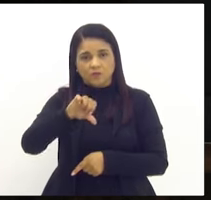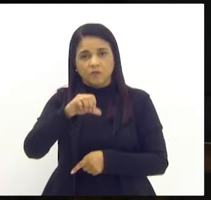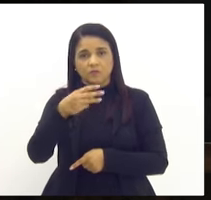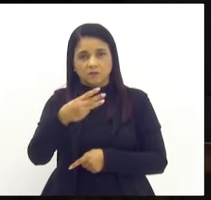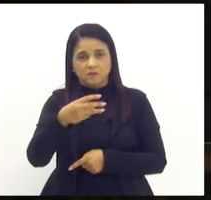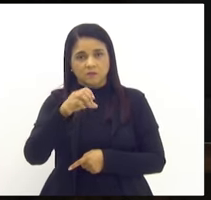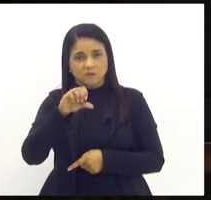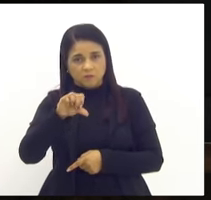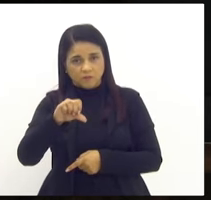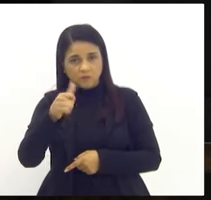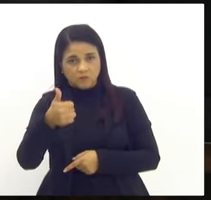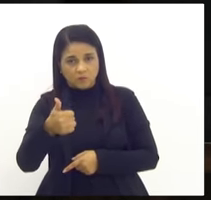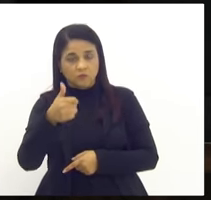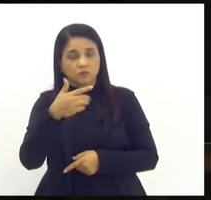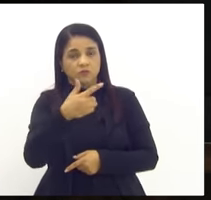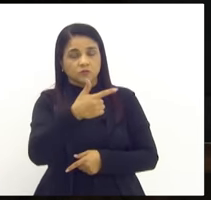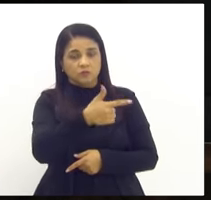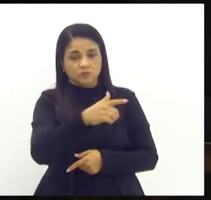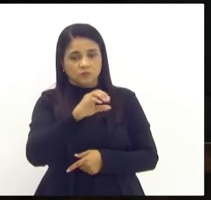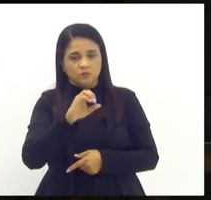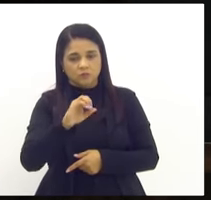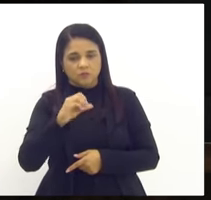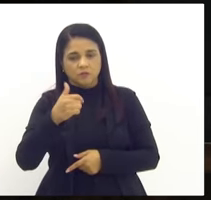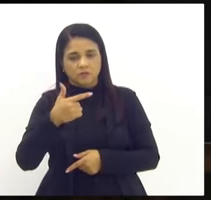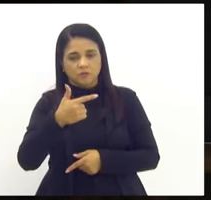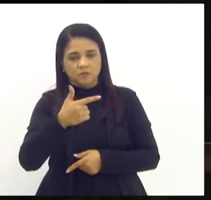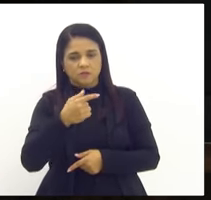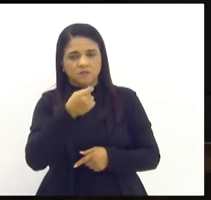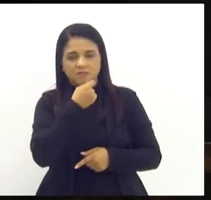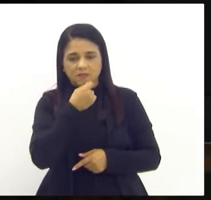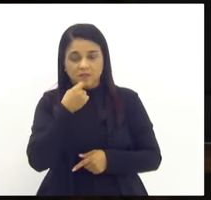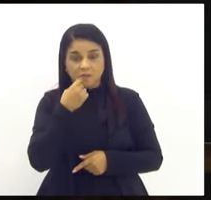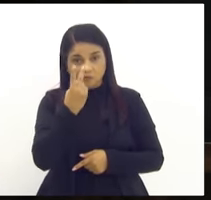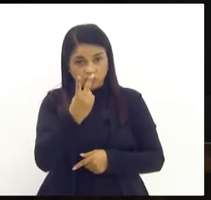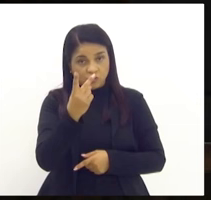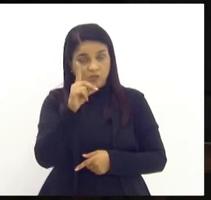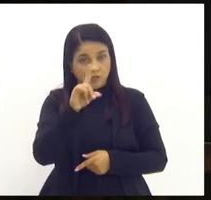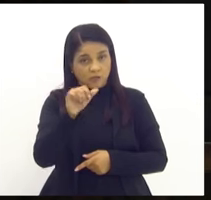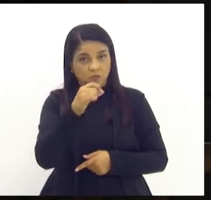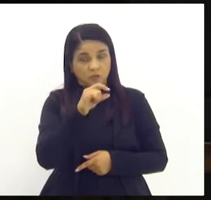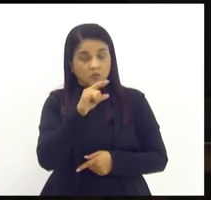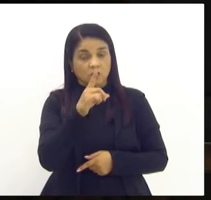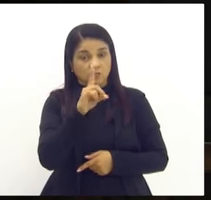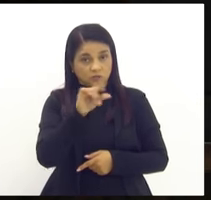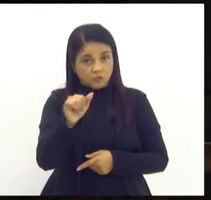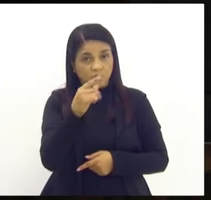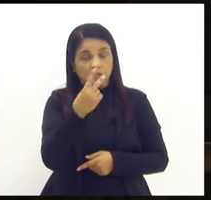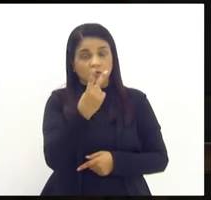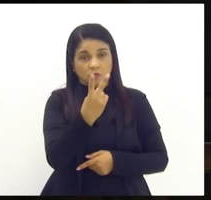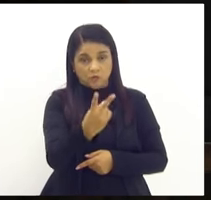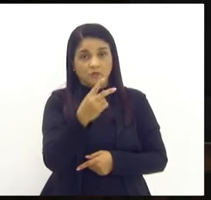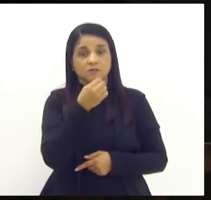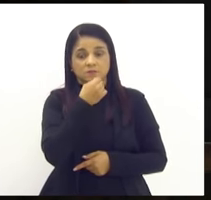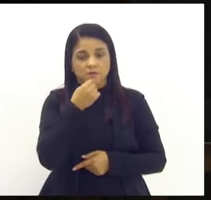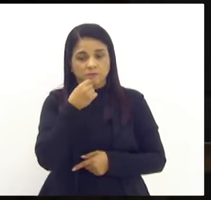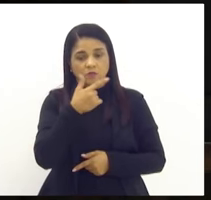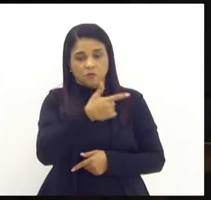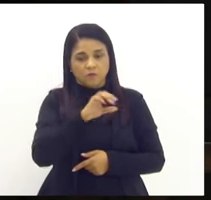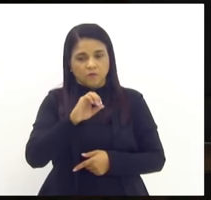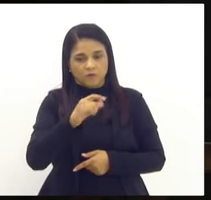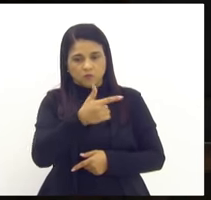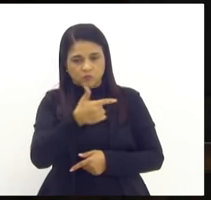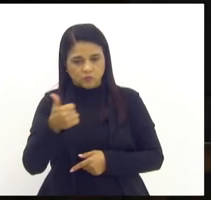9391 de 2 de setembro de 2021 pendendo de pareceres das comissões de constituição e